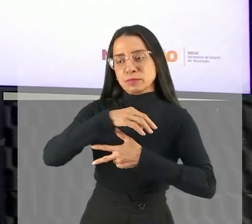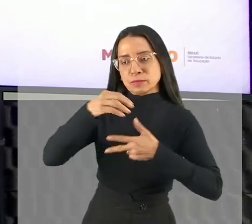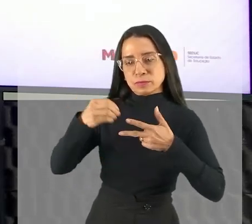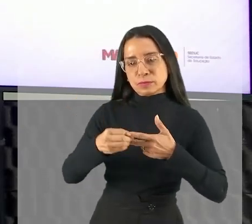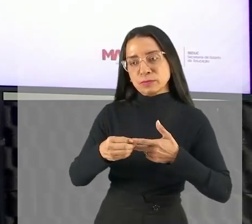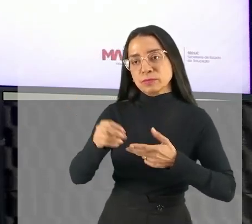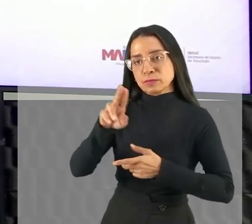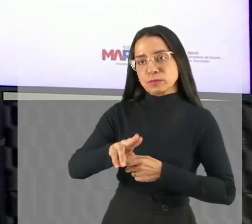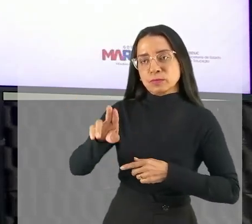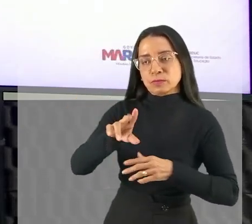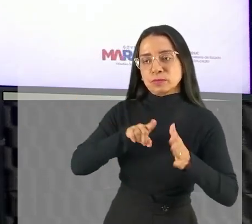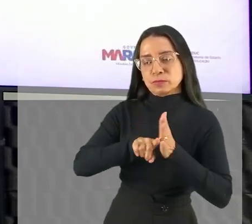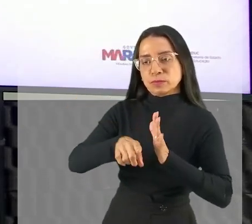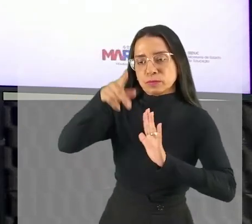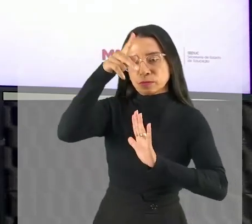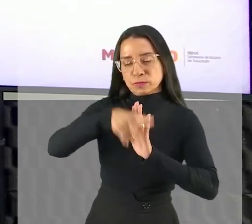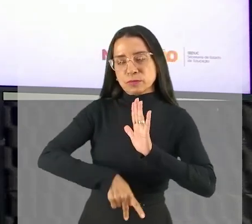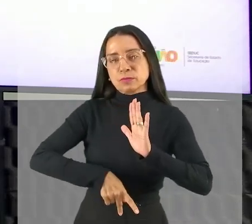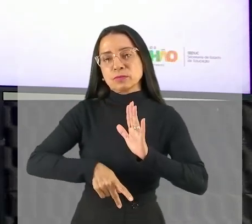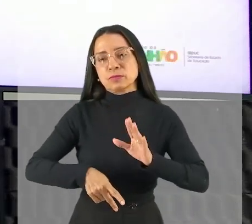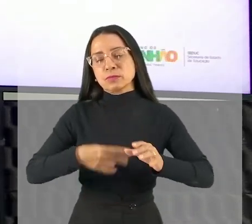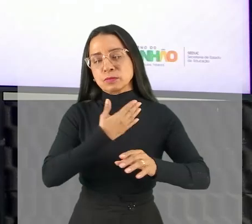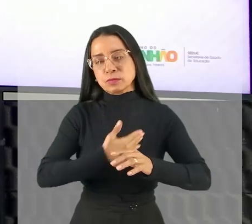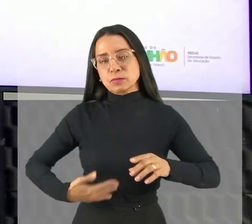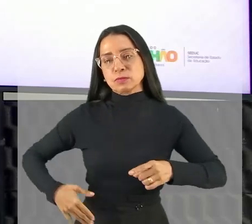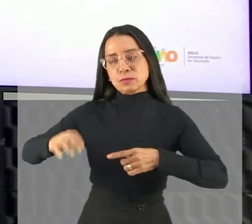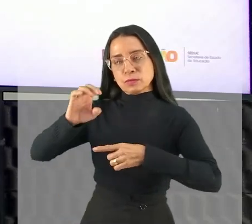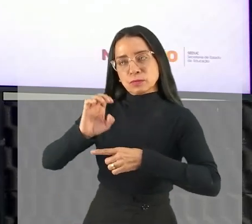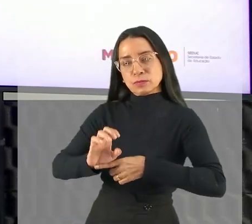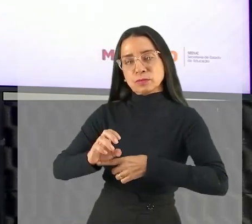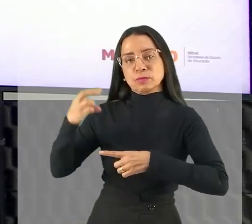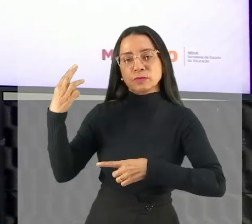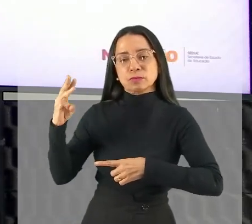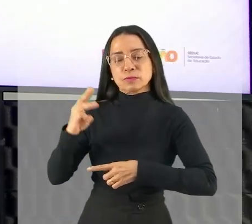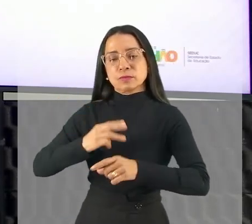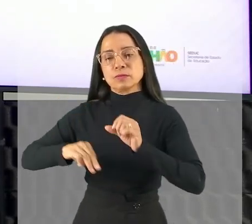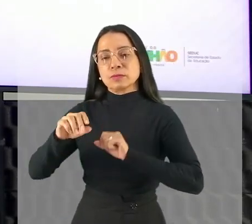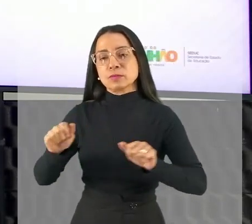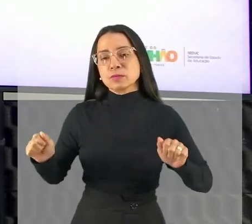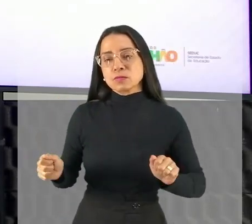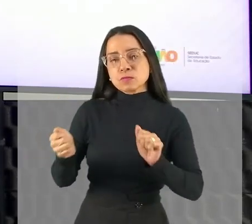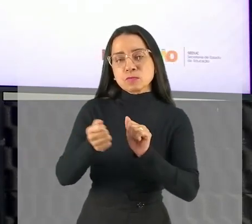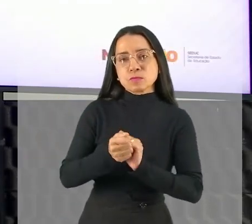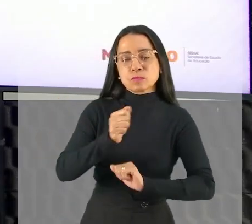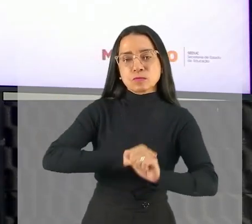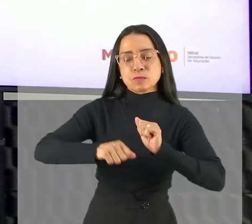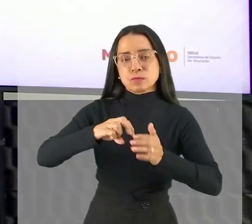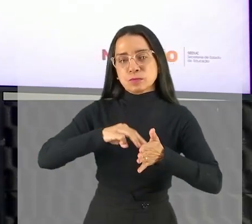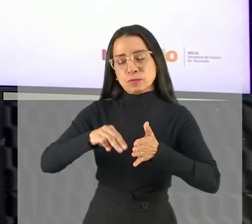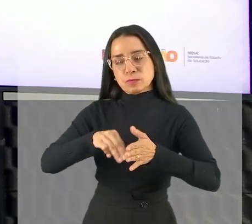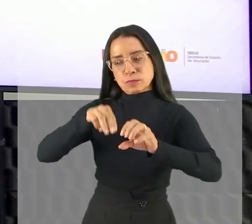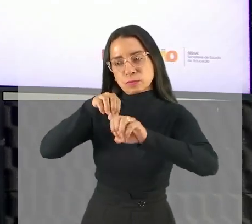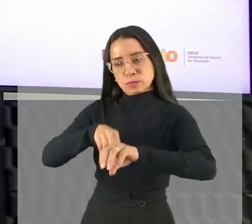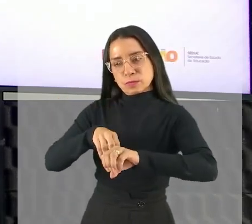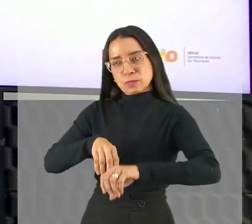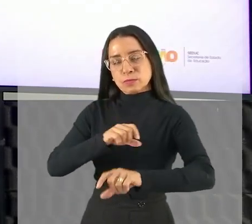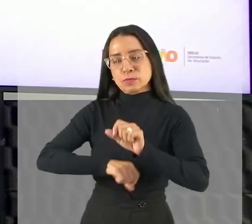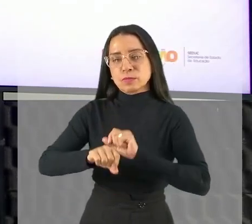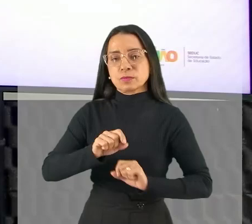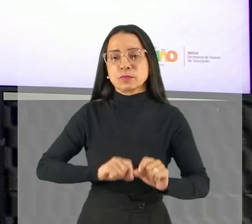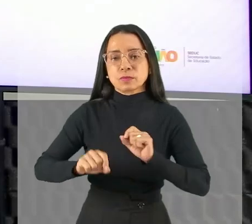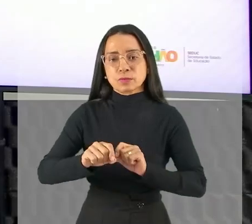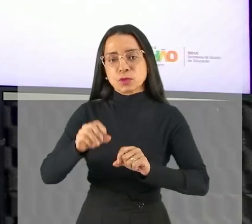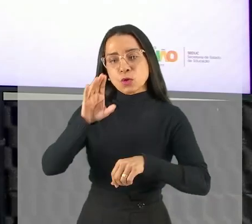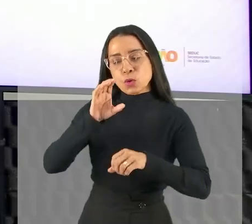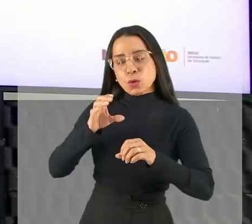nesse projeto do Governo do Estado do Maranhão, através da Secretaria Estadual de Educação, do cursinho preparatório, né, para o EMA e para o